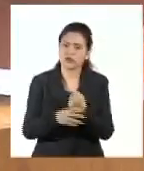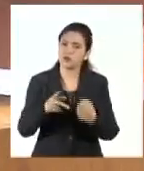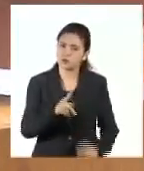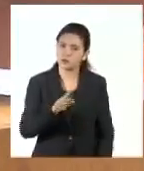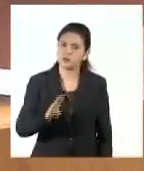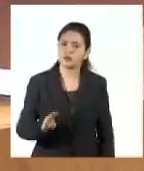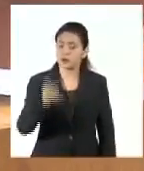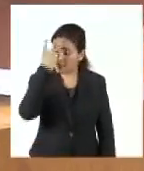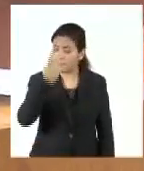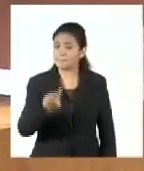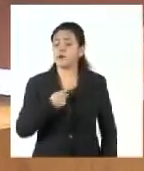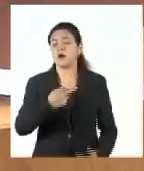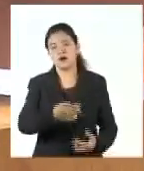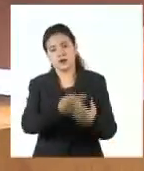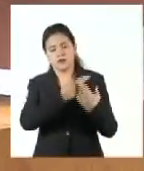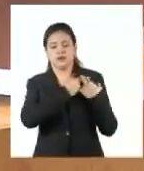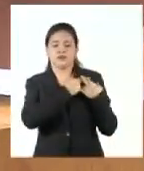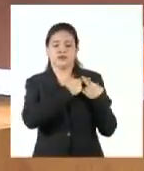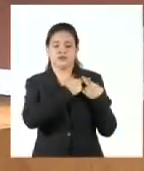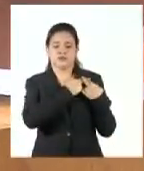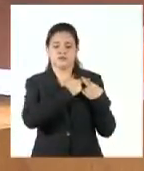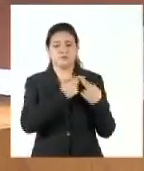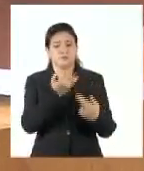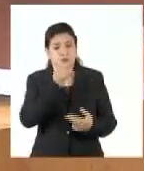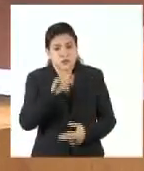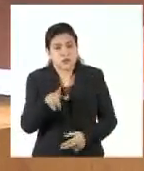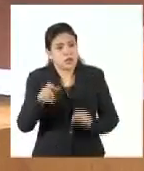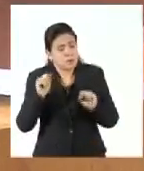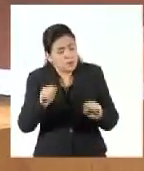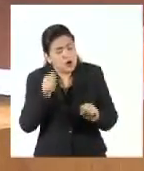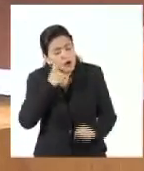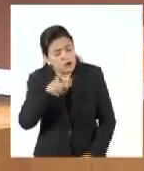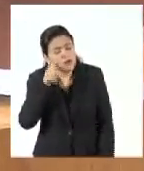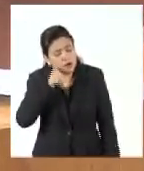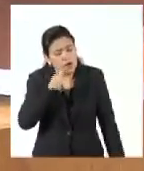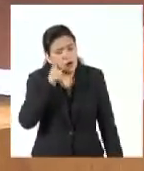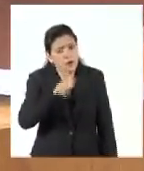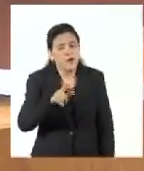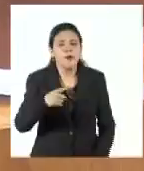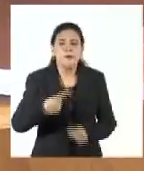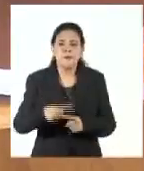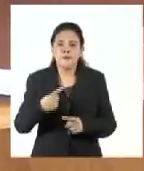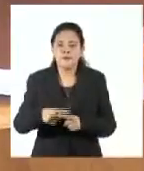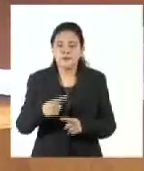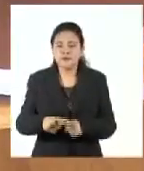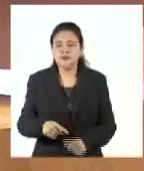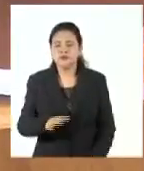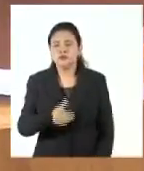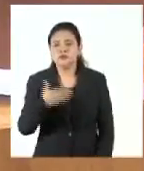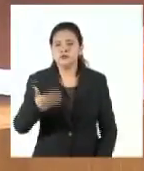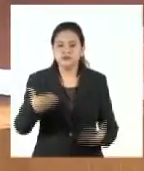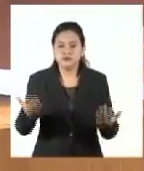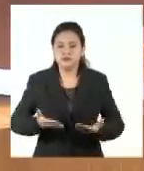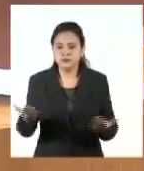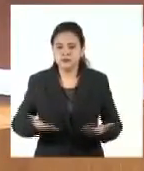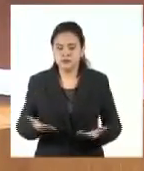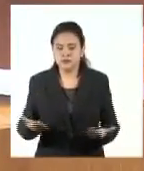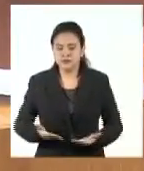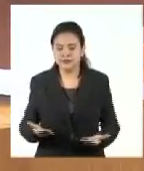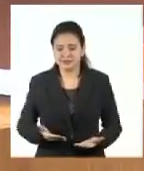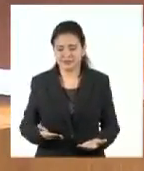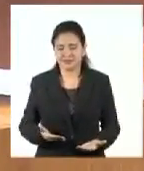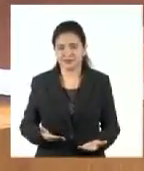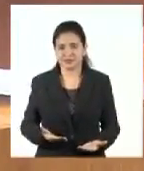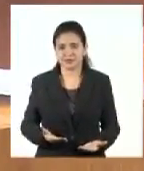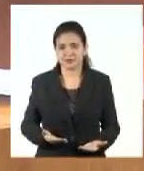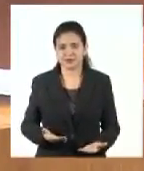se é que ele vai conseguir ter competência para isso, porque até hoje, me perdoem que às vezes acham que sou muito dura nas